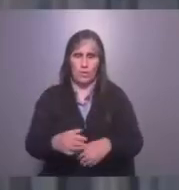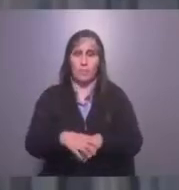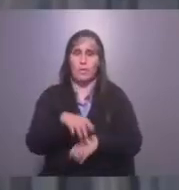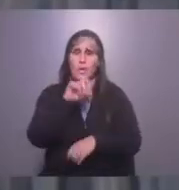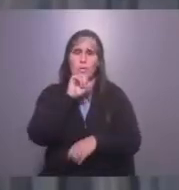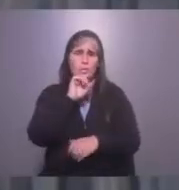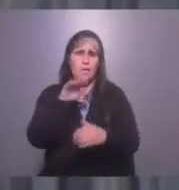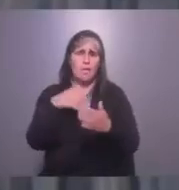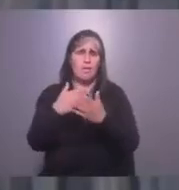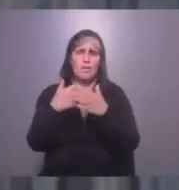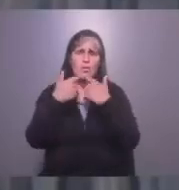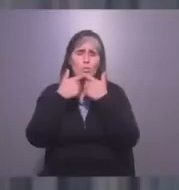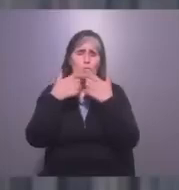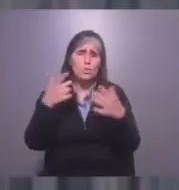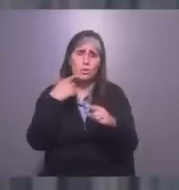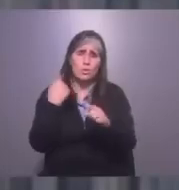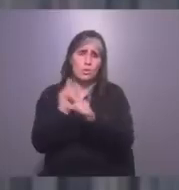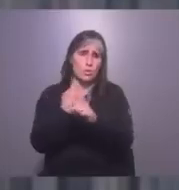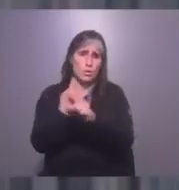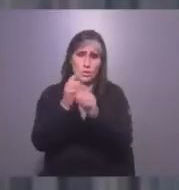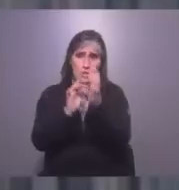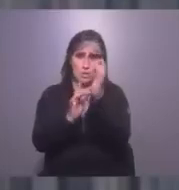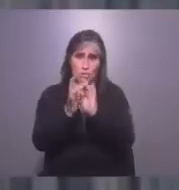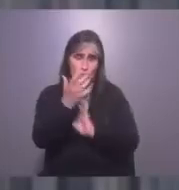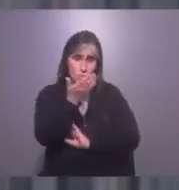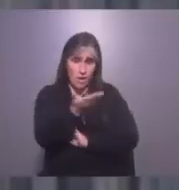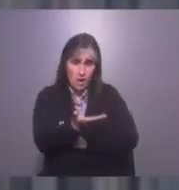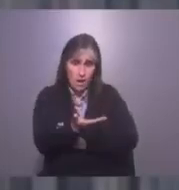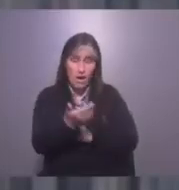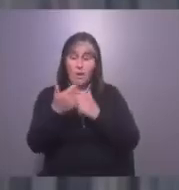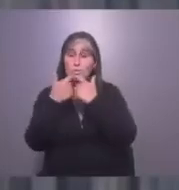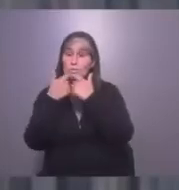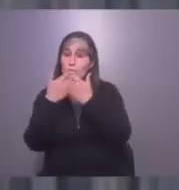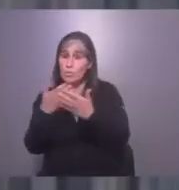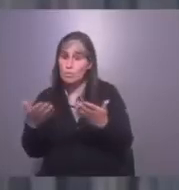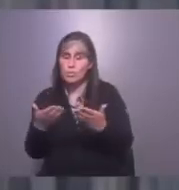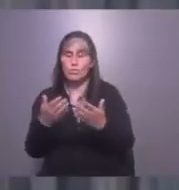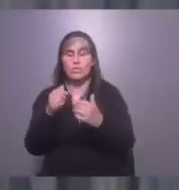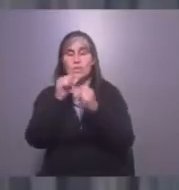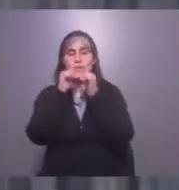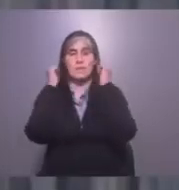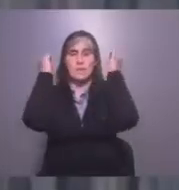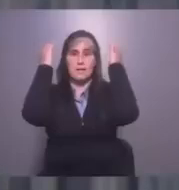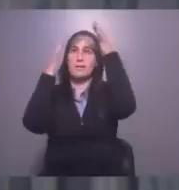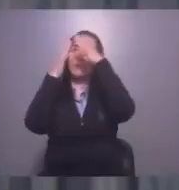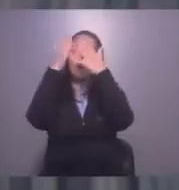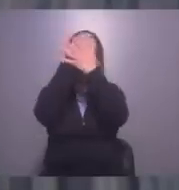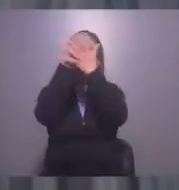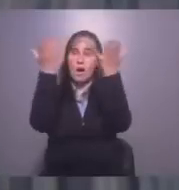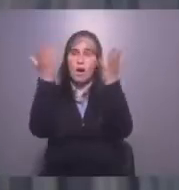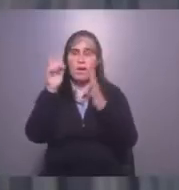instaurar todas as coisas em Cristo, tudo o que há nos céus e na terra.